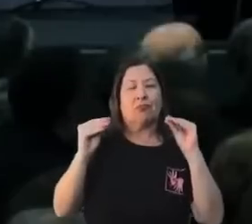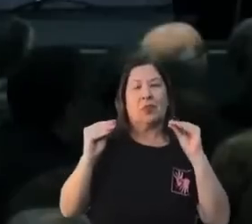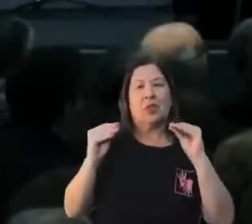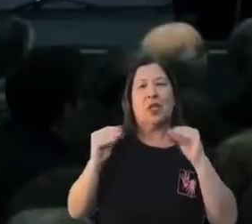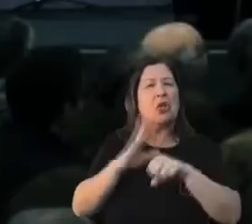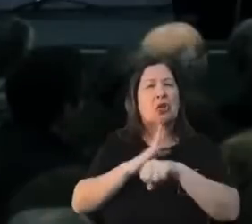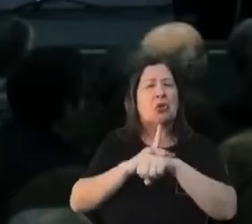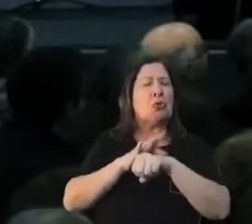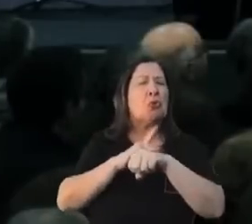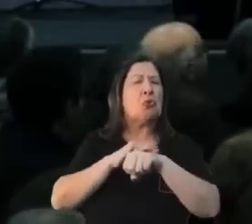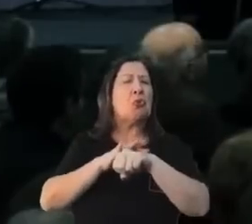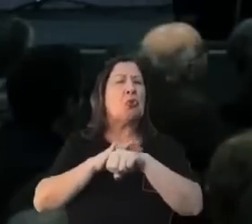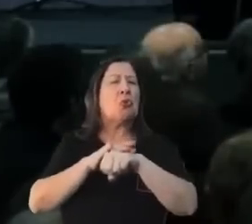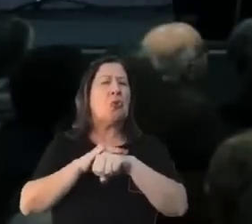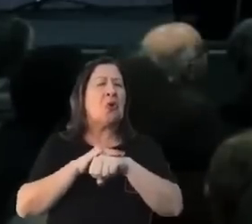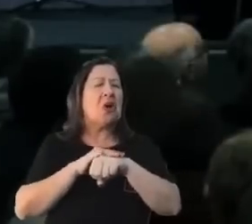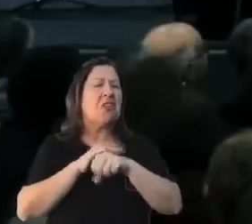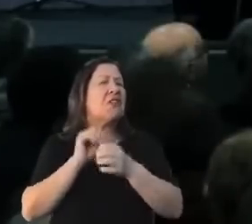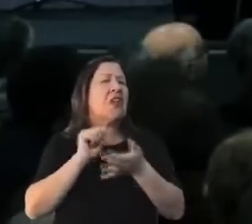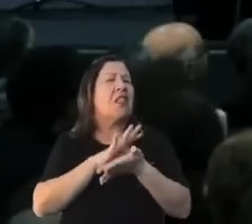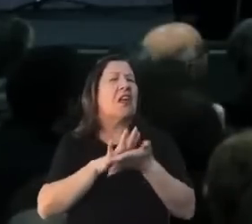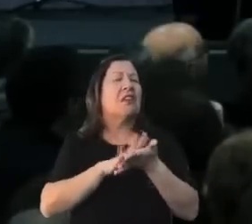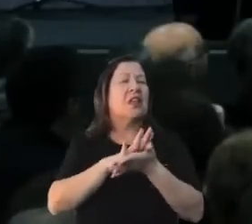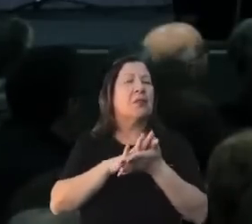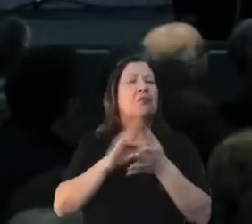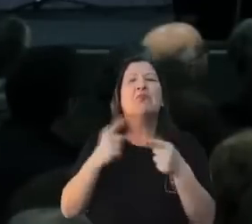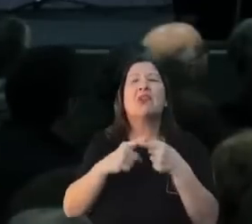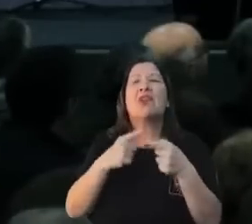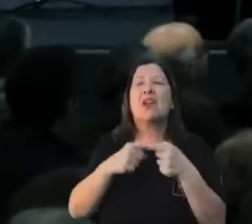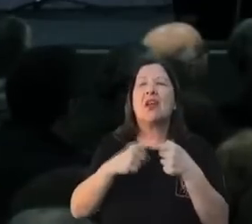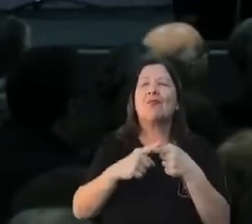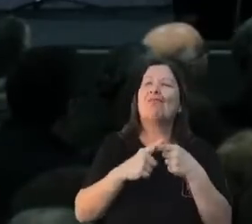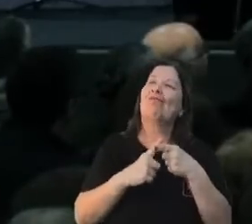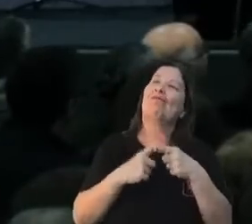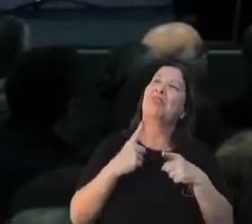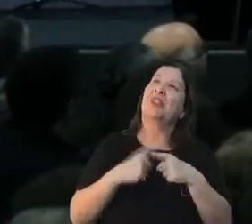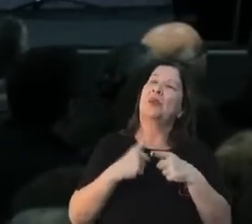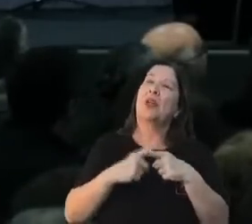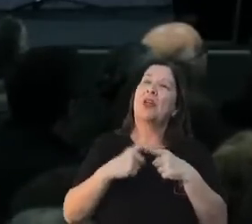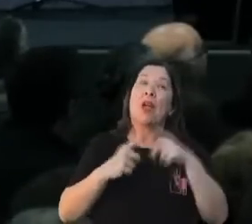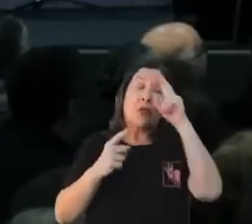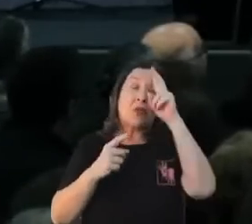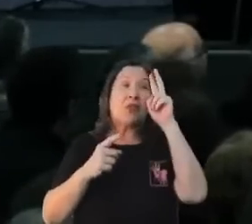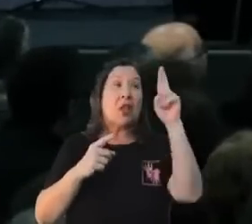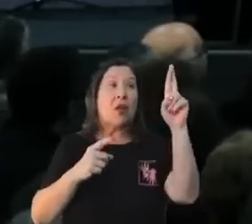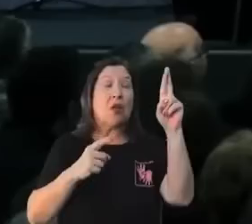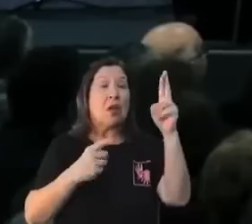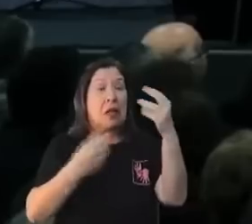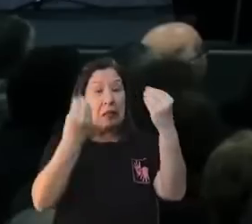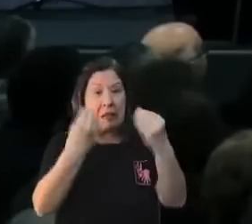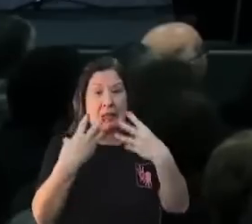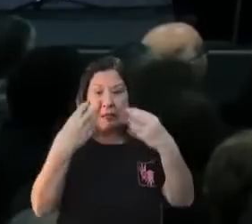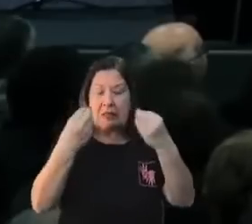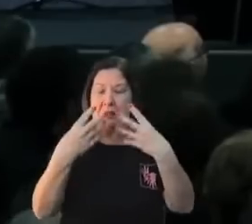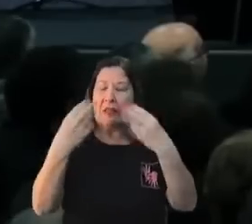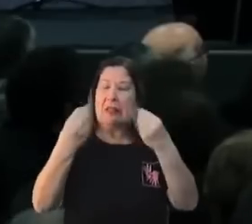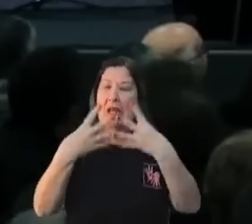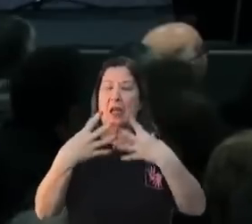ex-leproso? Para nos ensinar uma lição. A lição de que nós não devemos rotular